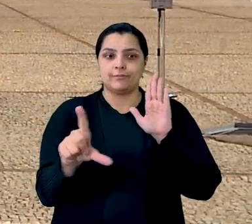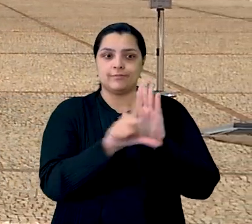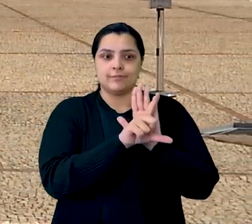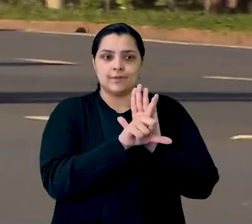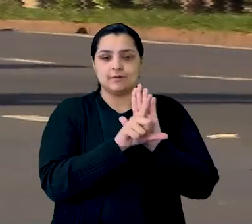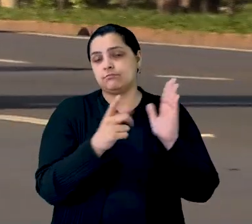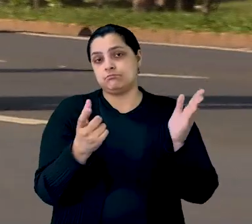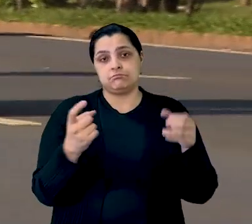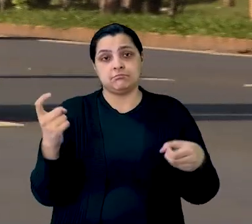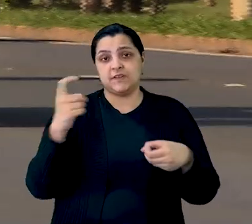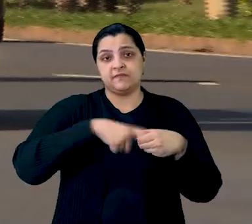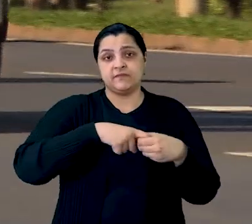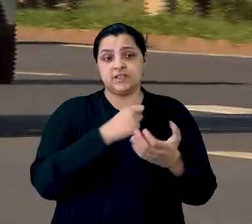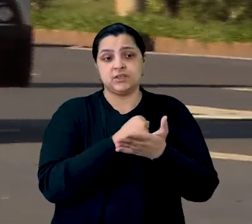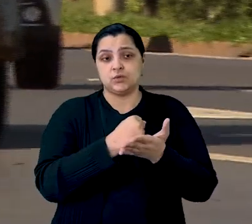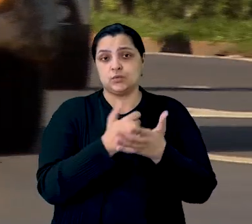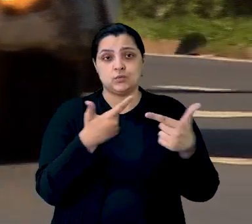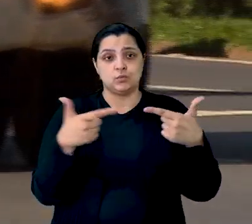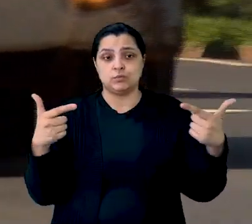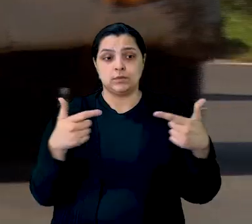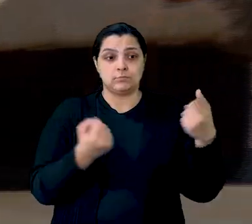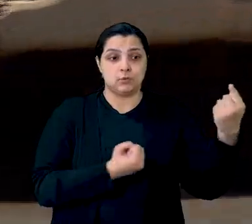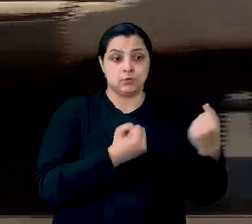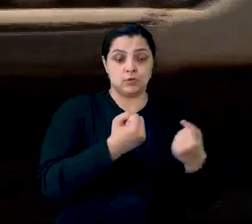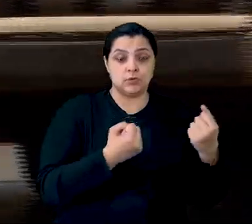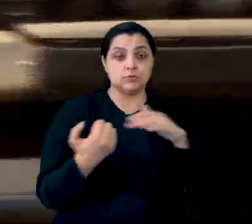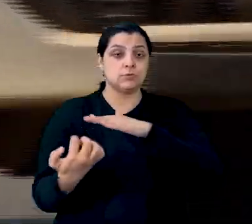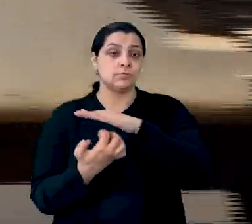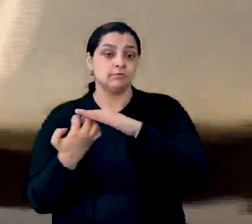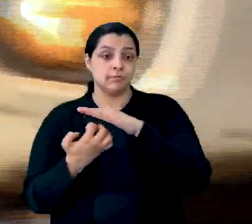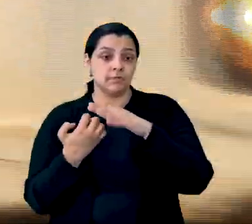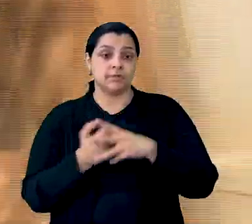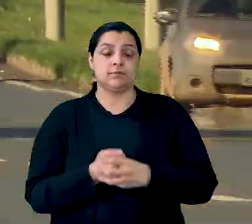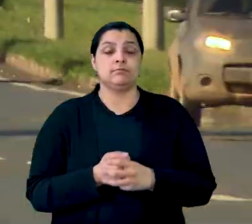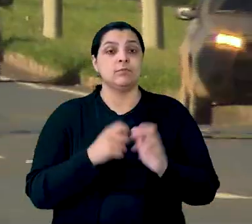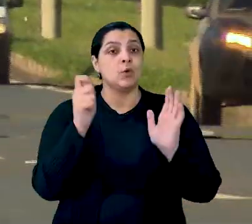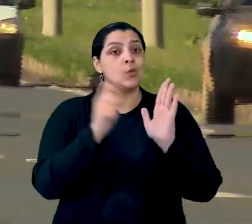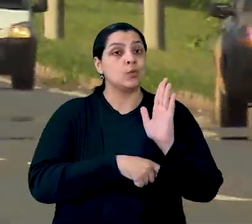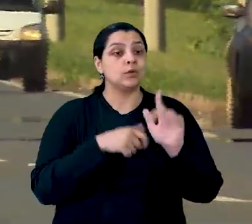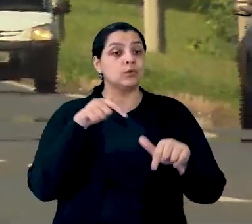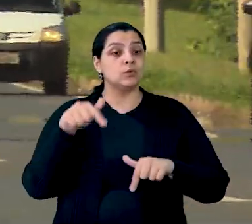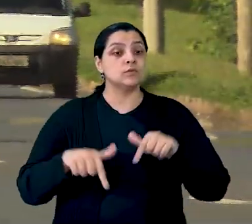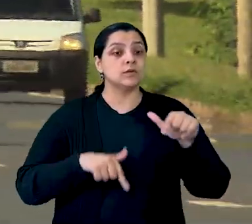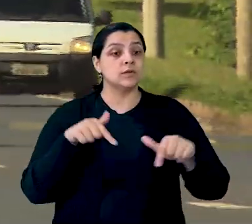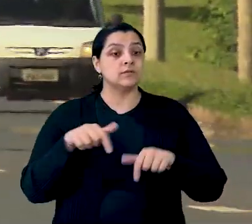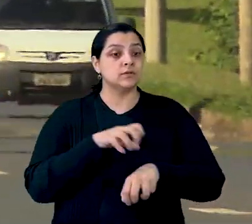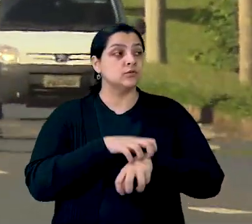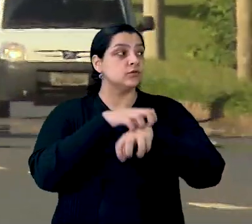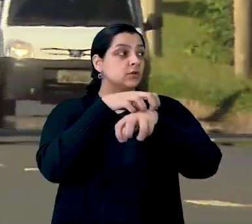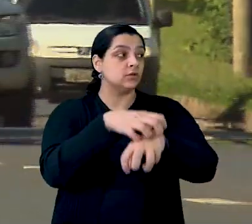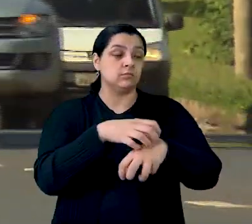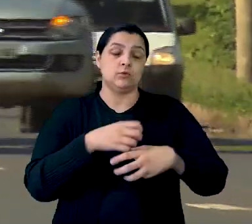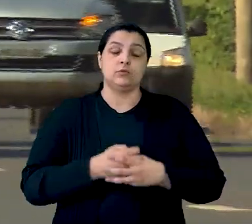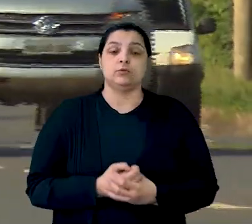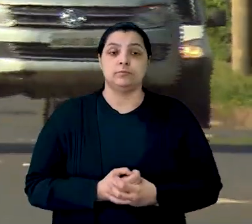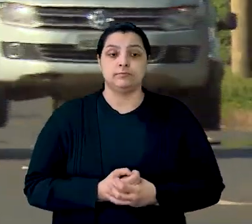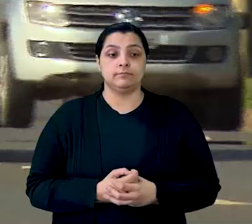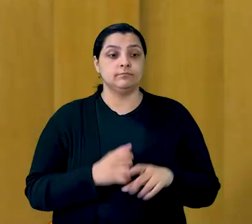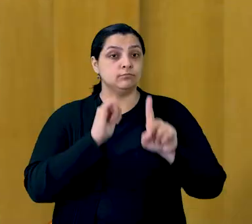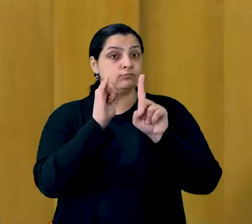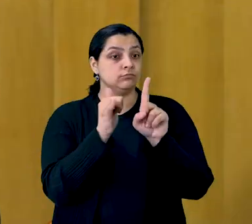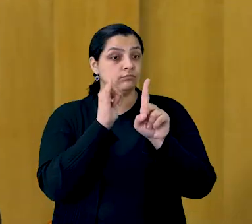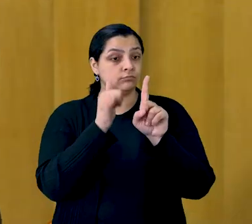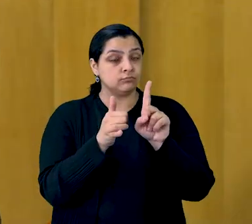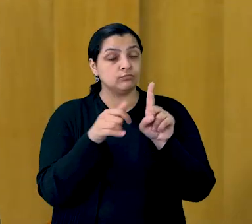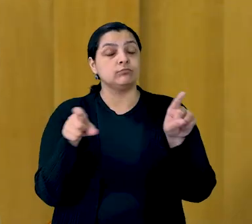previstos na lei, não há vínculo empregatício entre o motorista e a empresa que contratou o serviço de transporte de cargas.